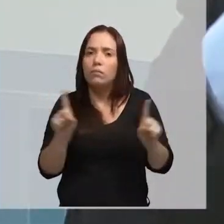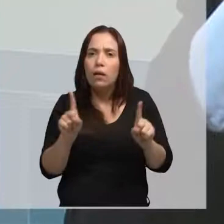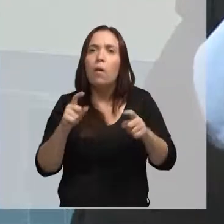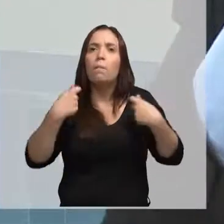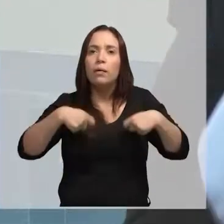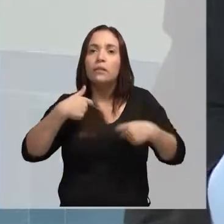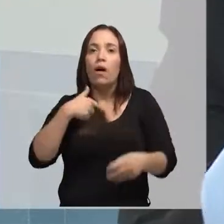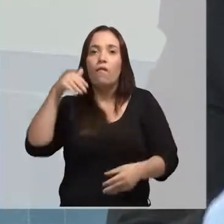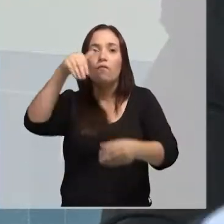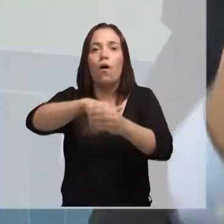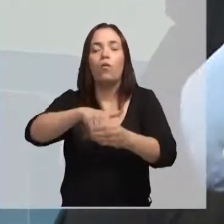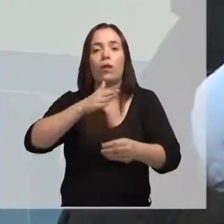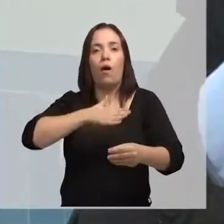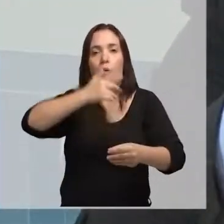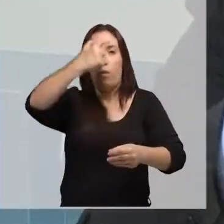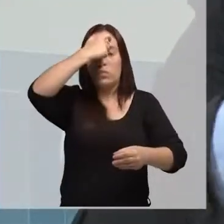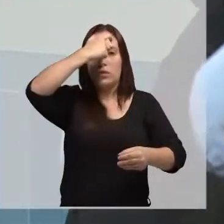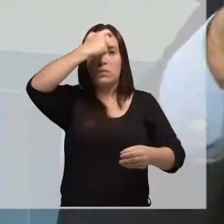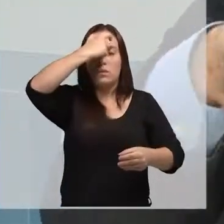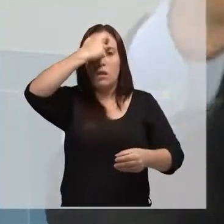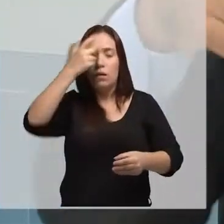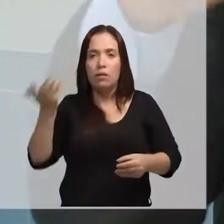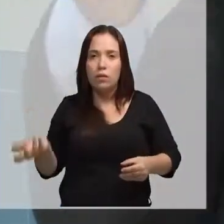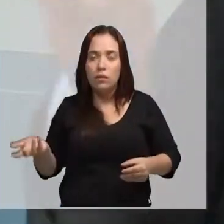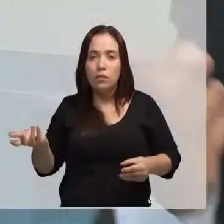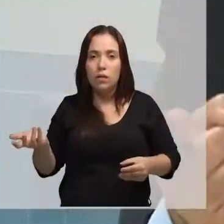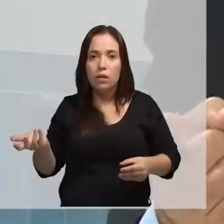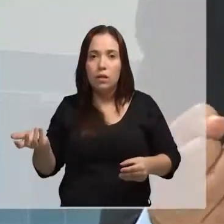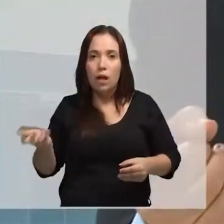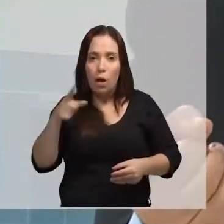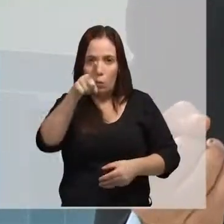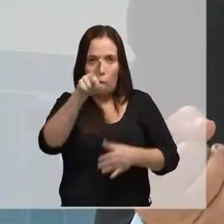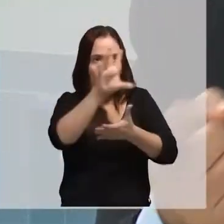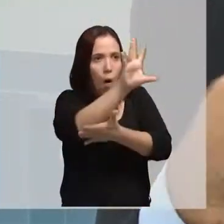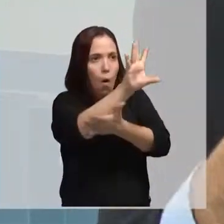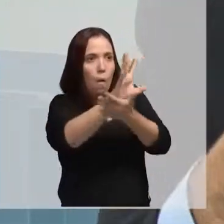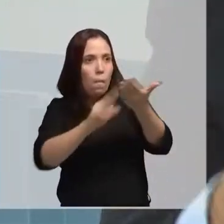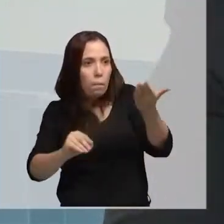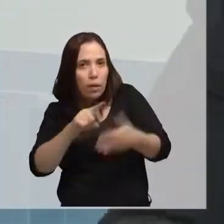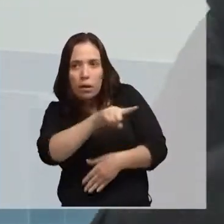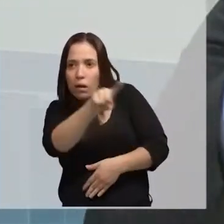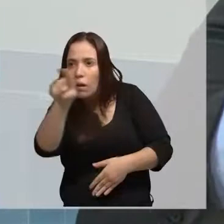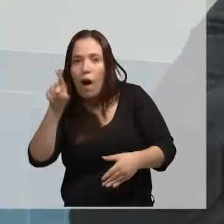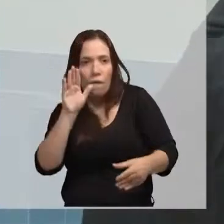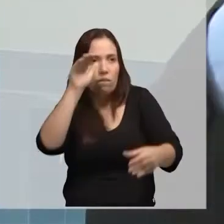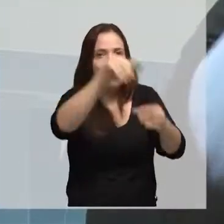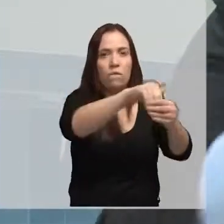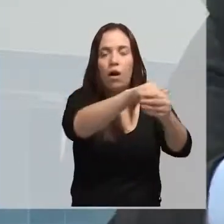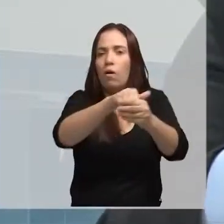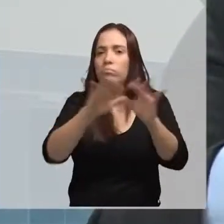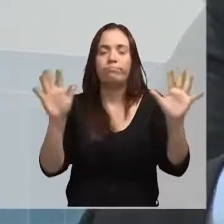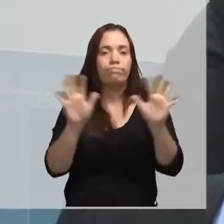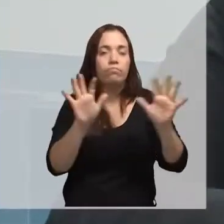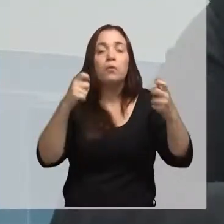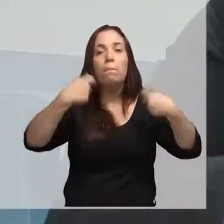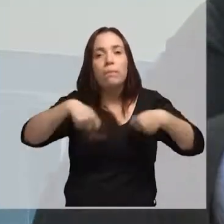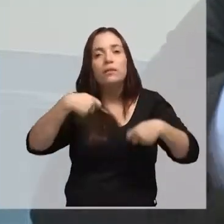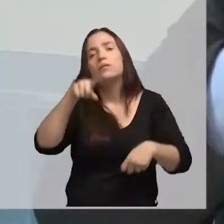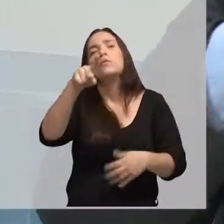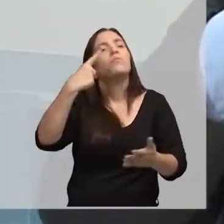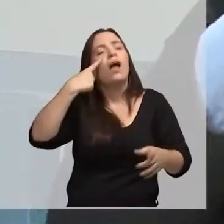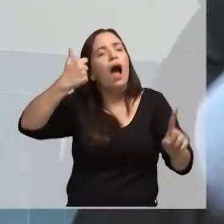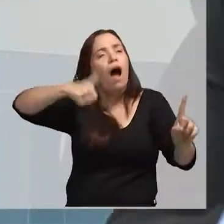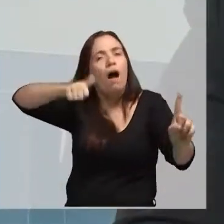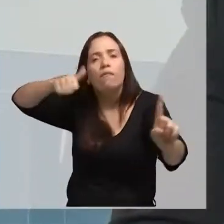consciência pela análise que você fez. Você perde seu voto, se for Maria, vai com as outras. Aí você perde seu voto, porque você votou sem analisar, você votou